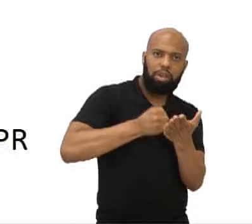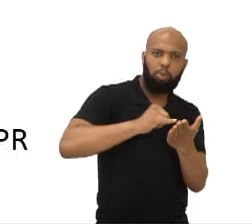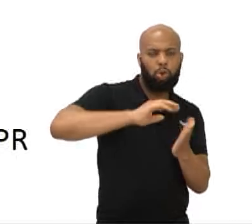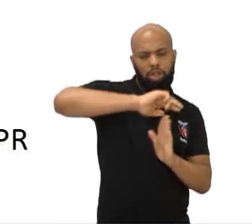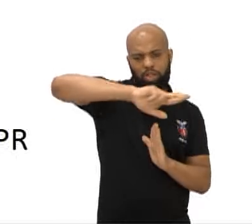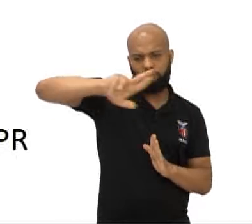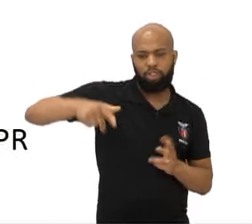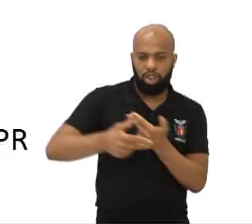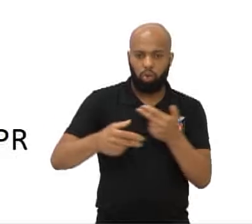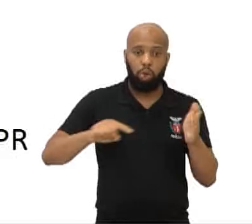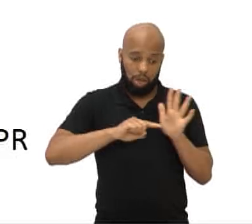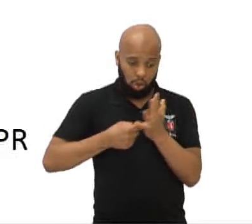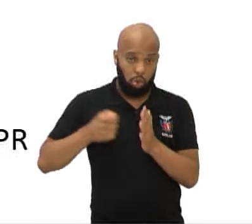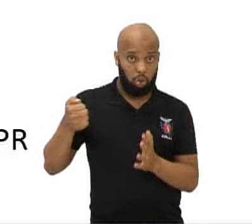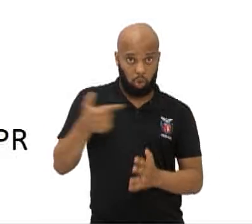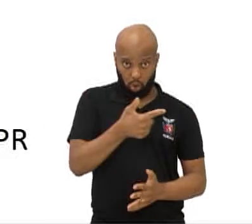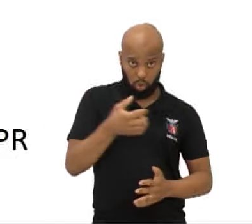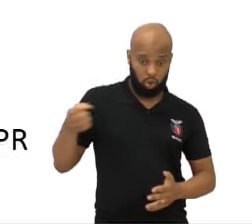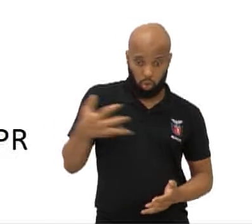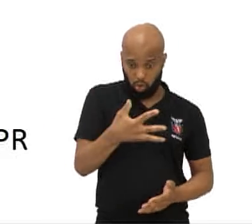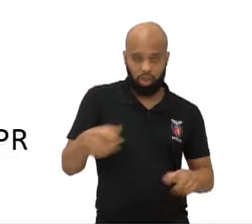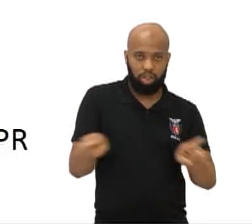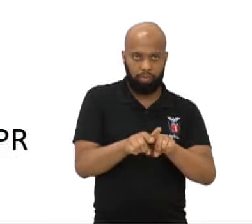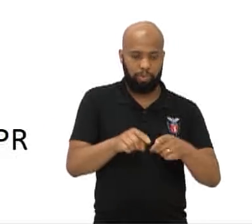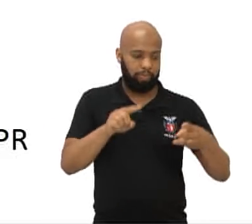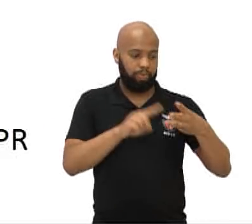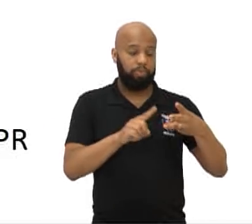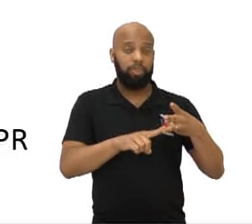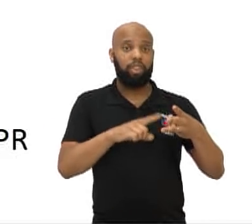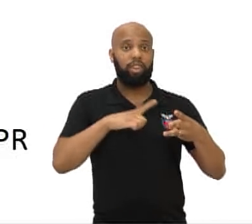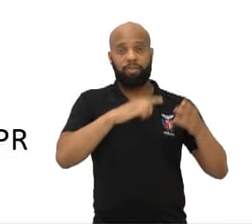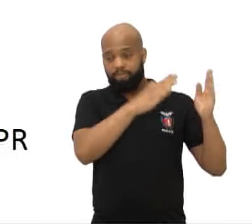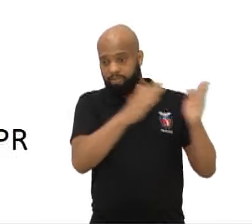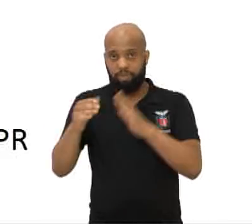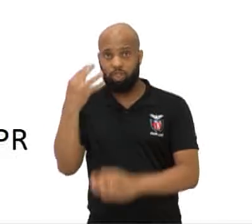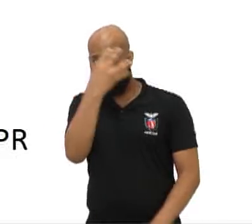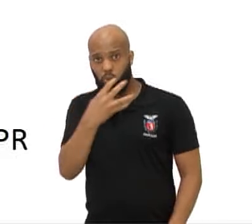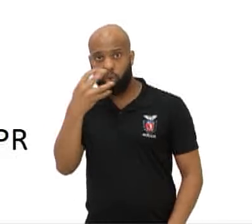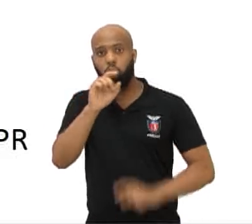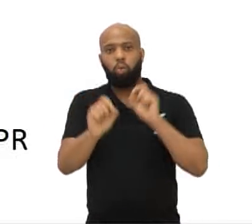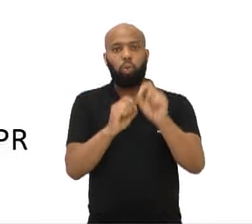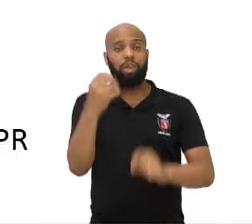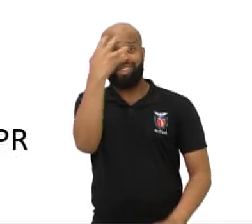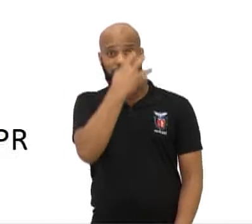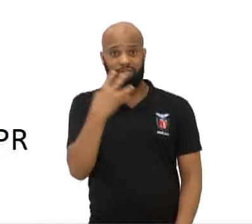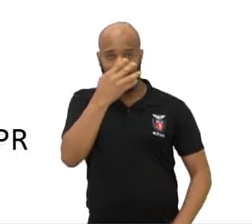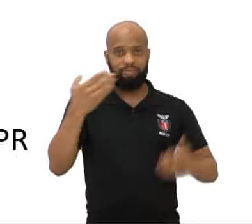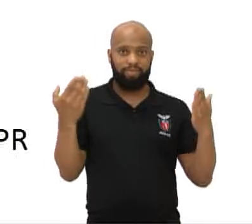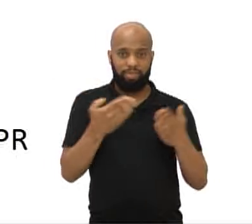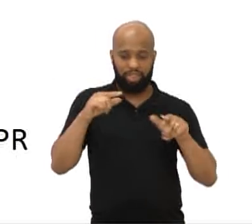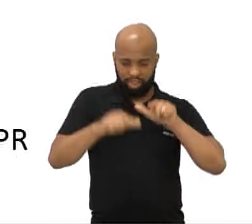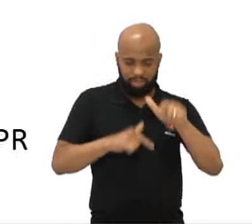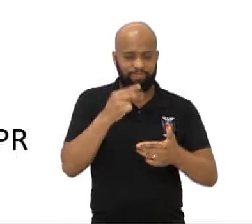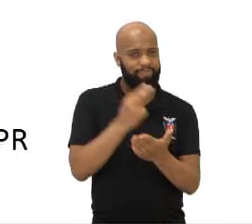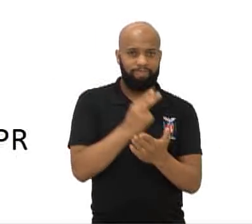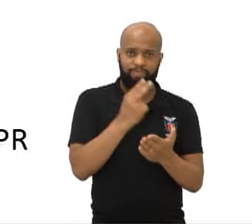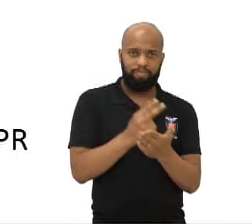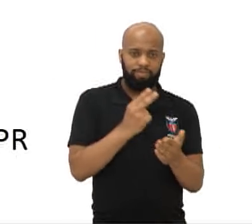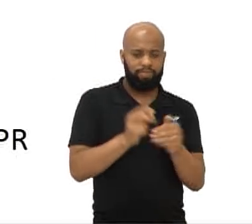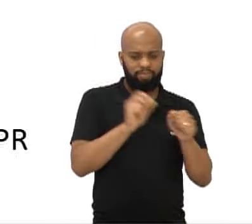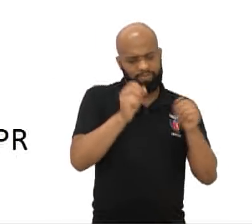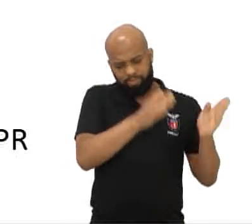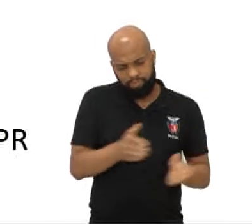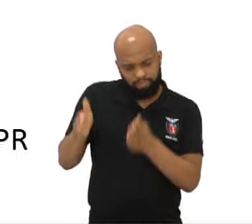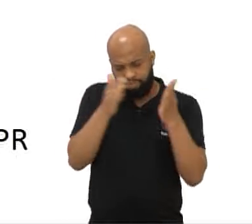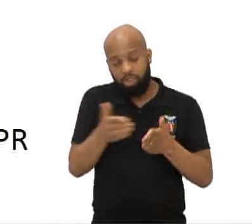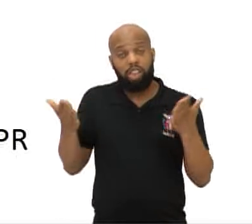novas máquinas. 3, uma terceira parcela de 4 horas, em que este trabalhador continua produzindo